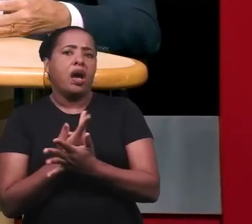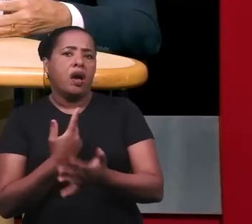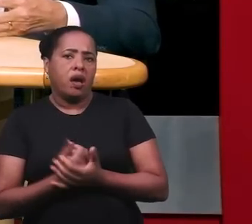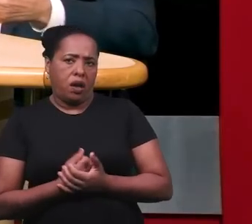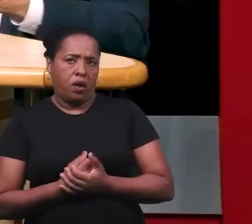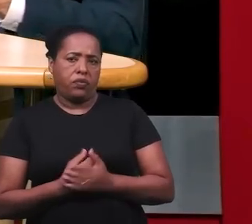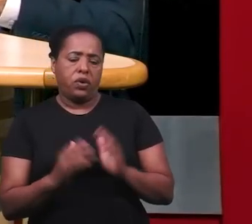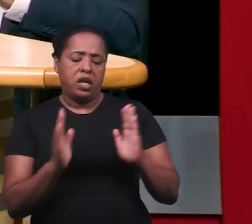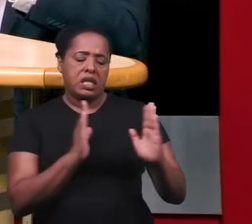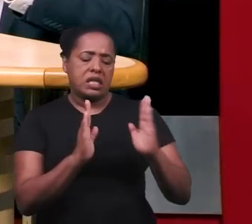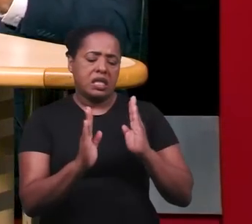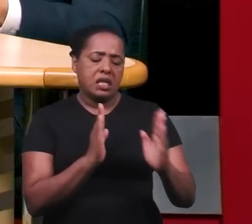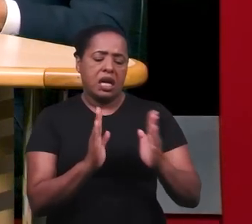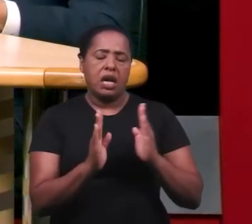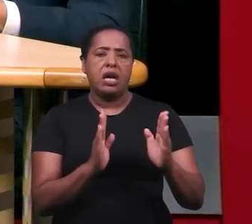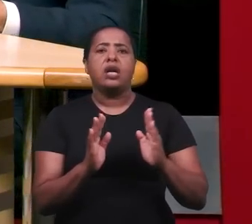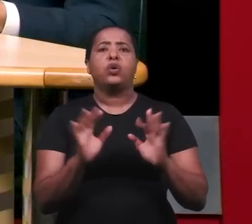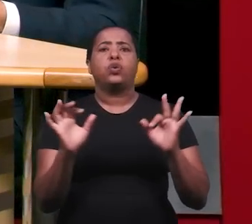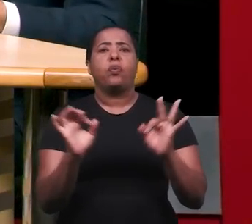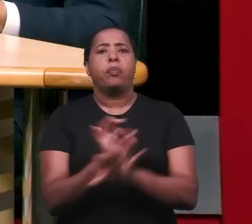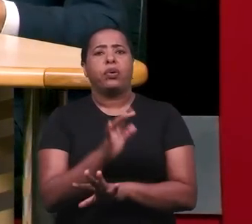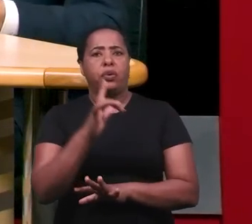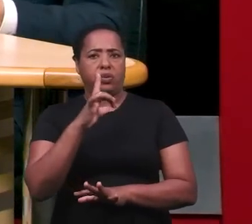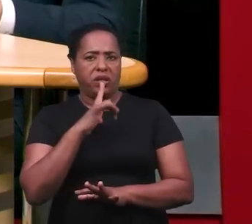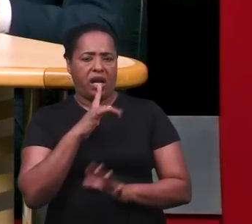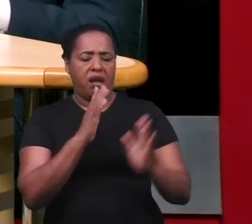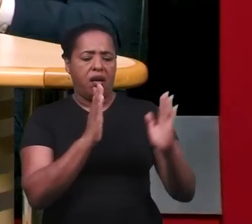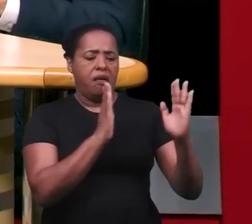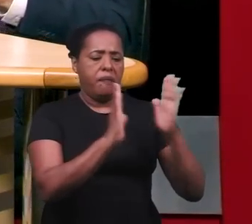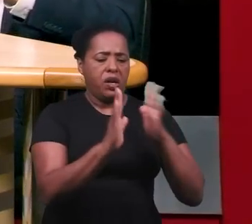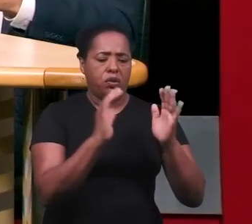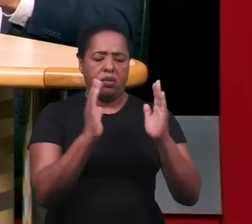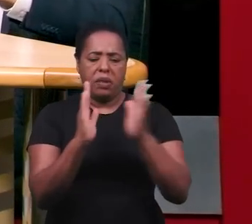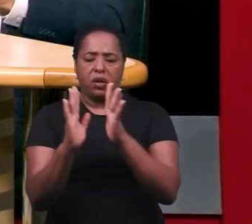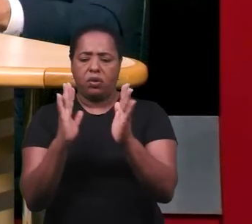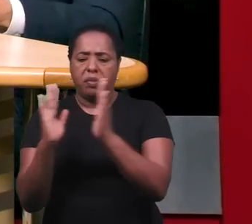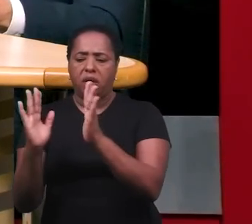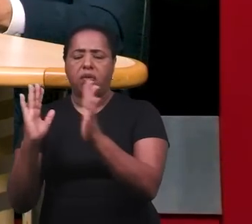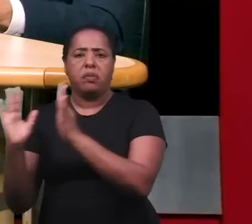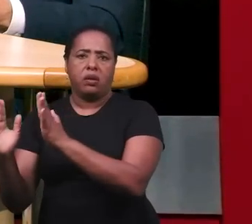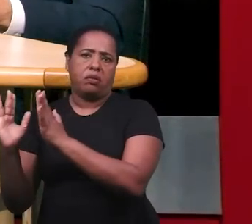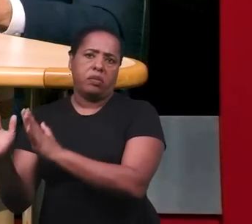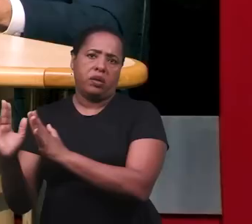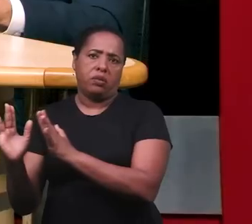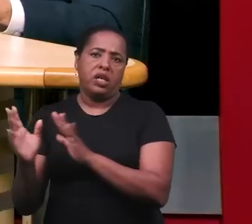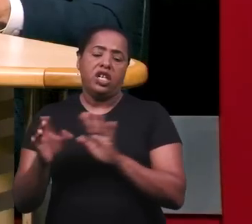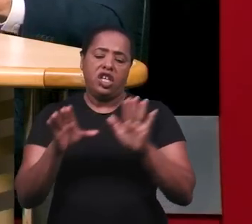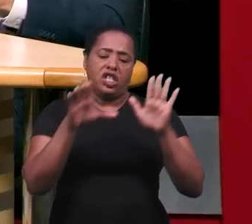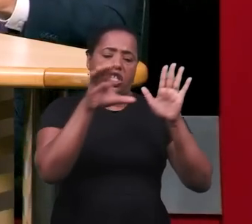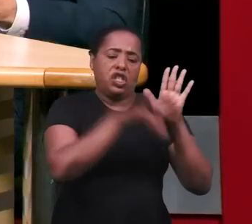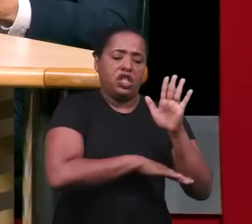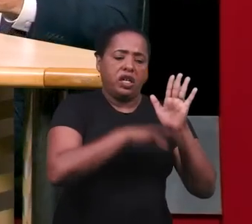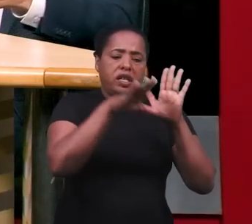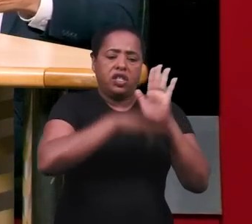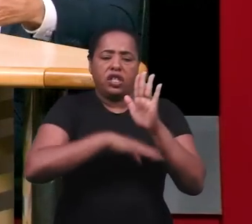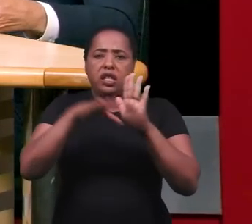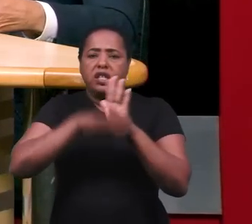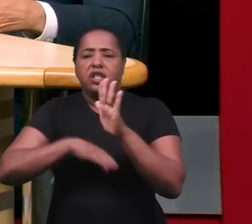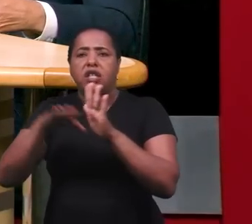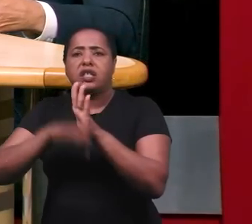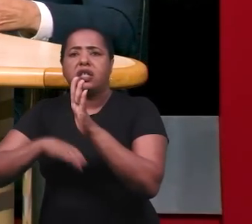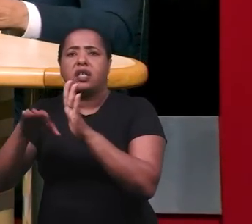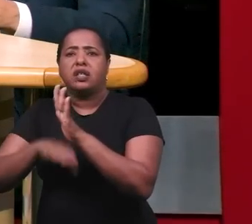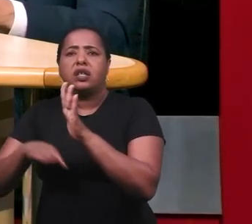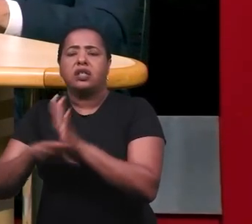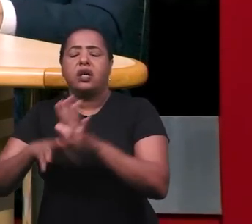que ter vivido. Aquilo fica mal resolvido na vida da pessoa, porque era tempo de ser adolescente. Era tempo de ser